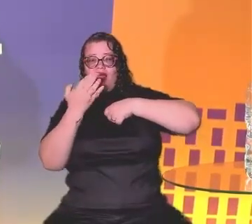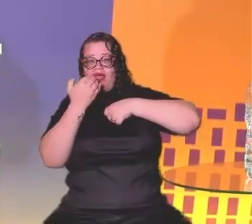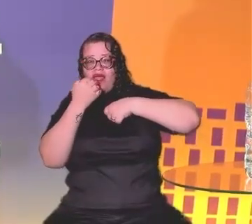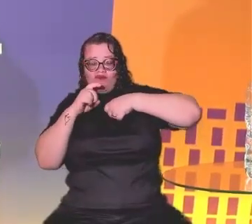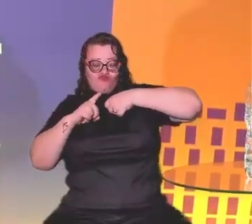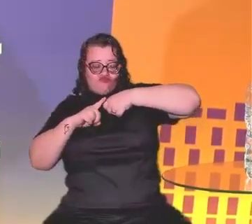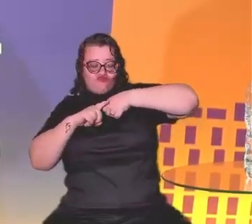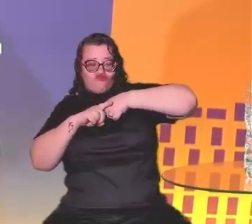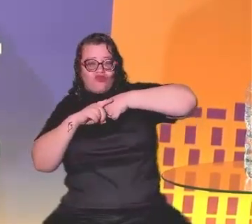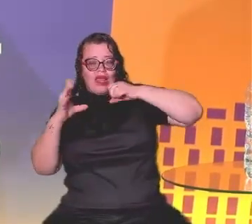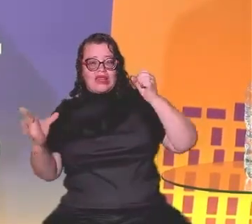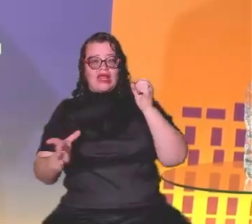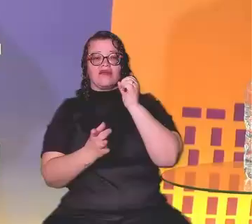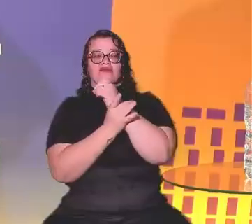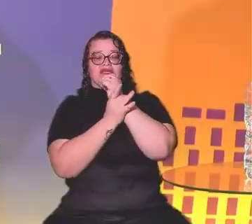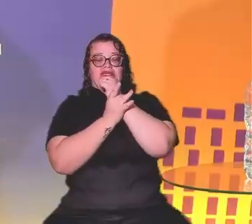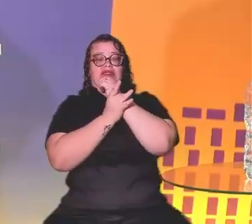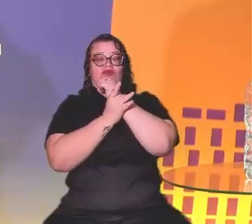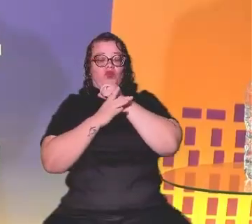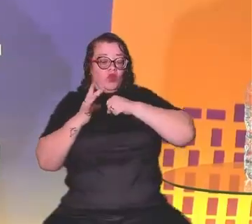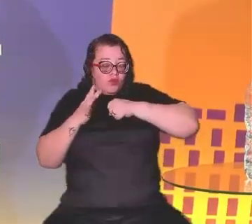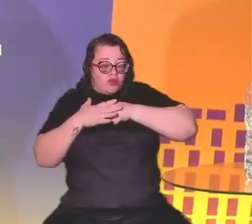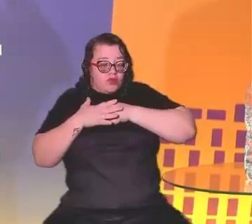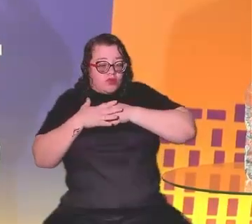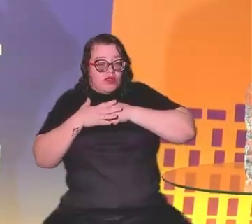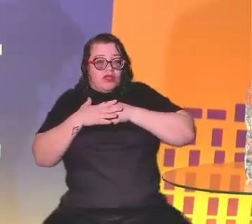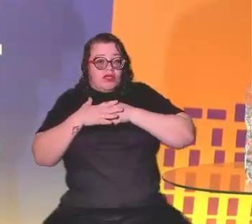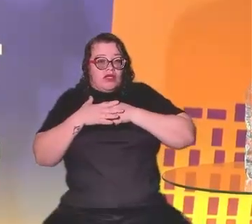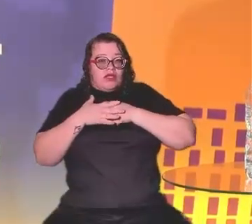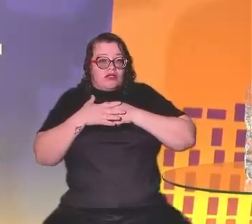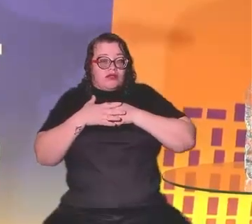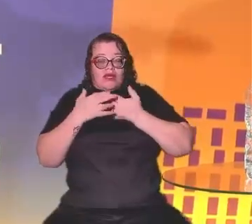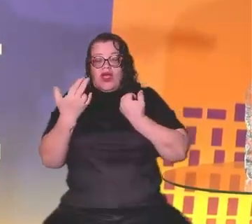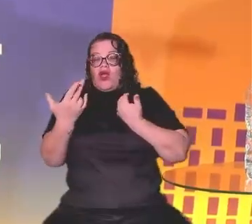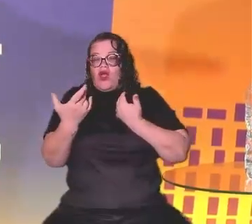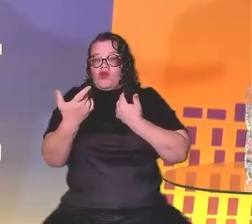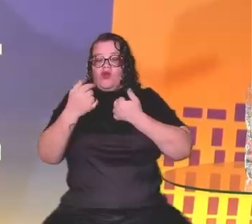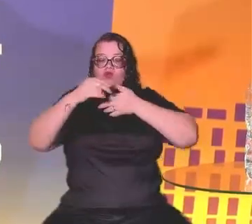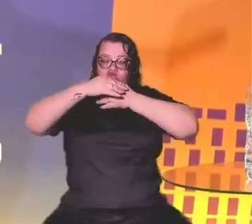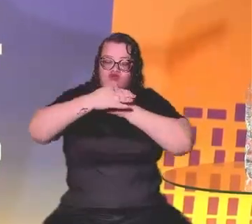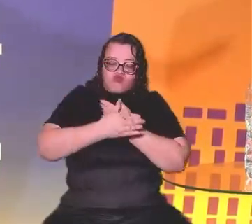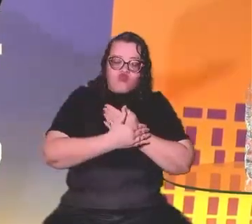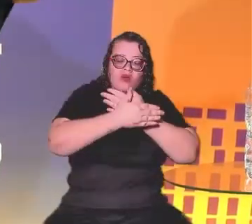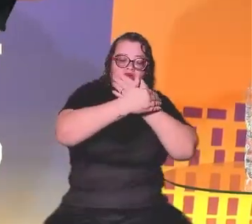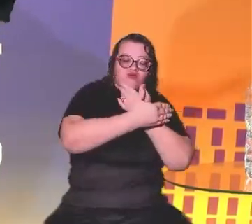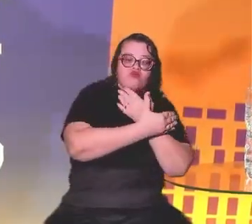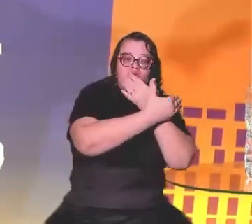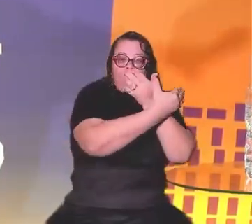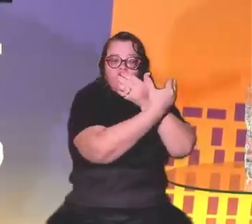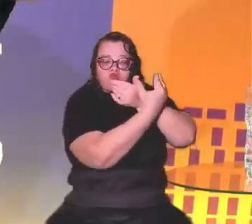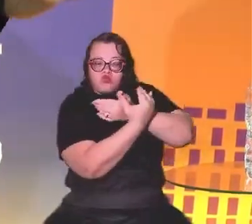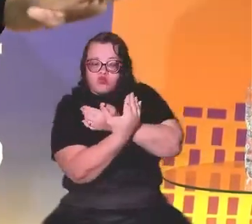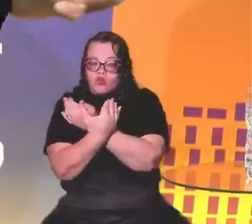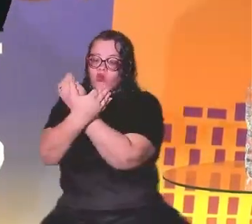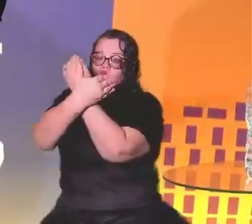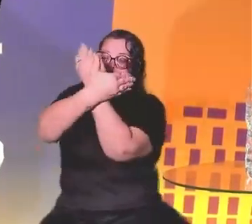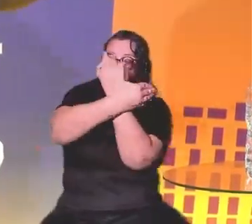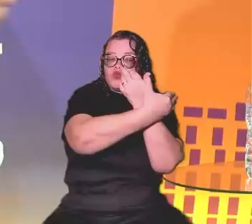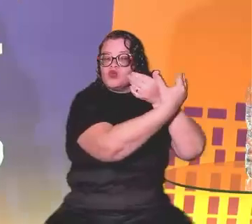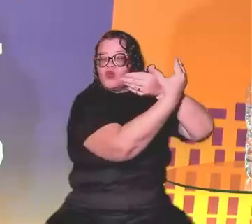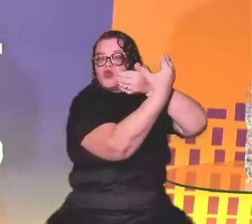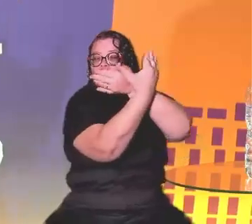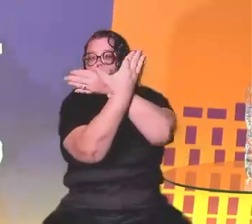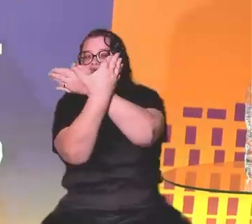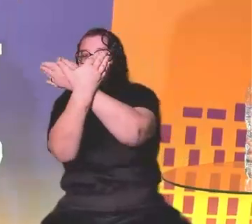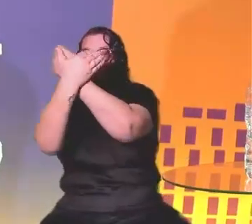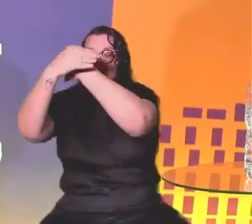alimentando, seguro. Mas quando a gente faz igual uma borboleta e voa, e embaixo da gente está aquele desconhecido, está o abismo, é